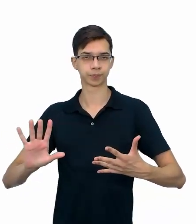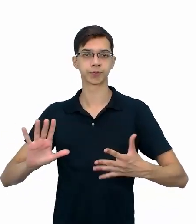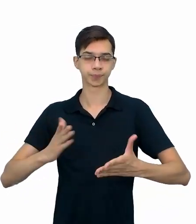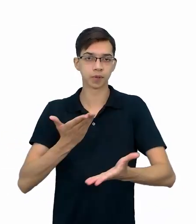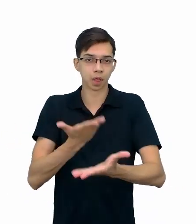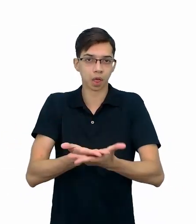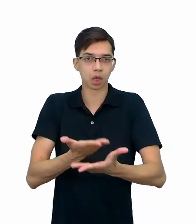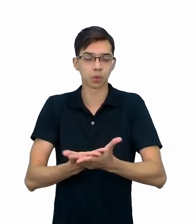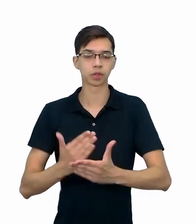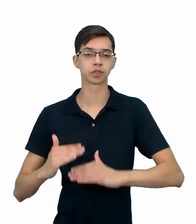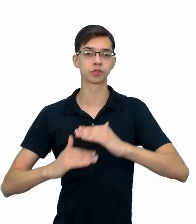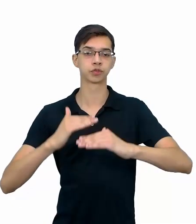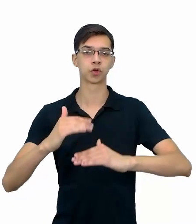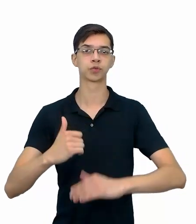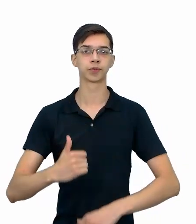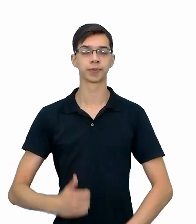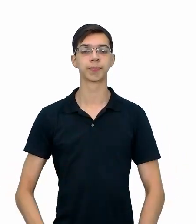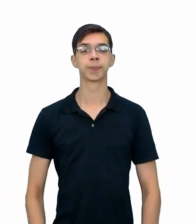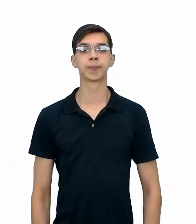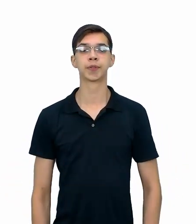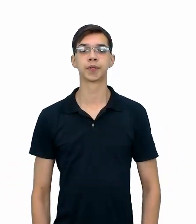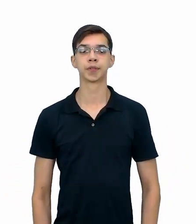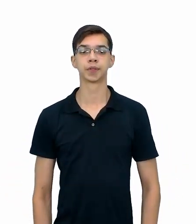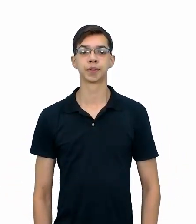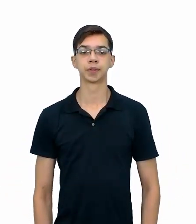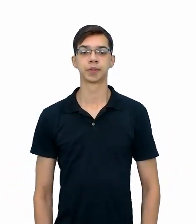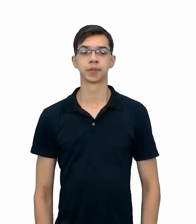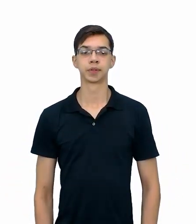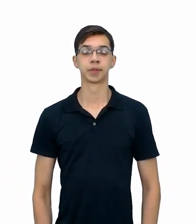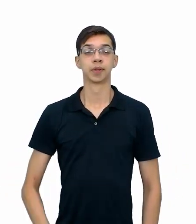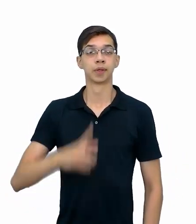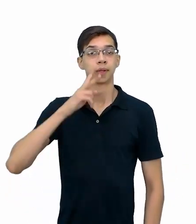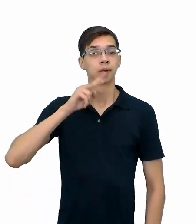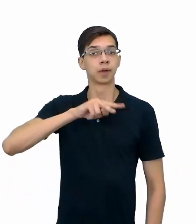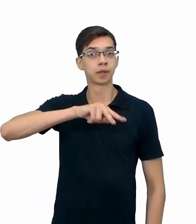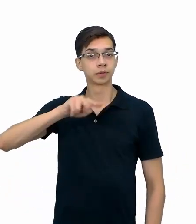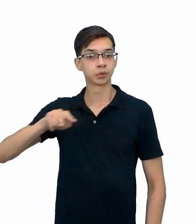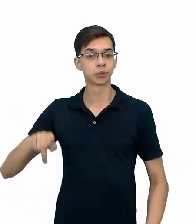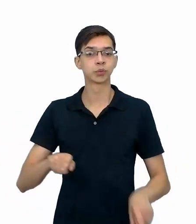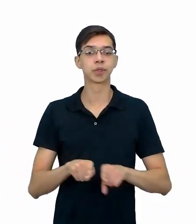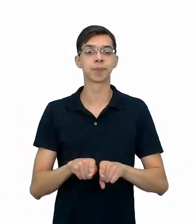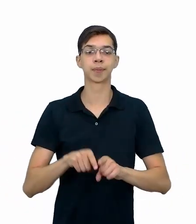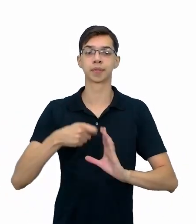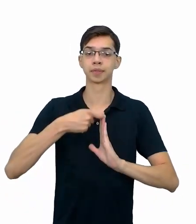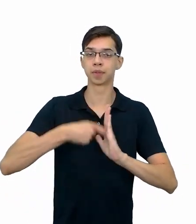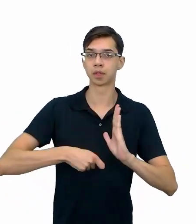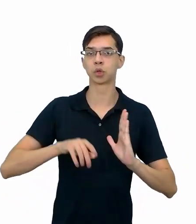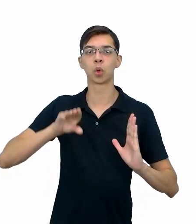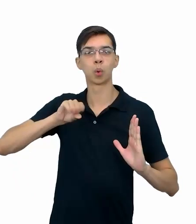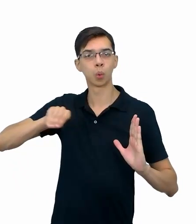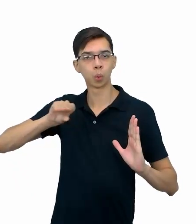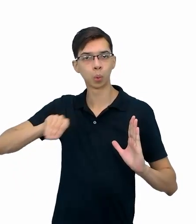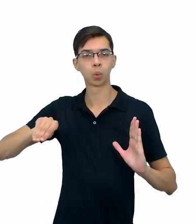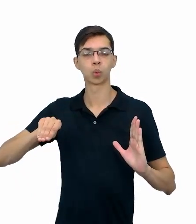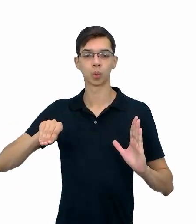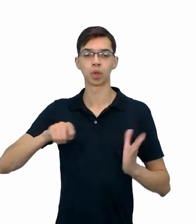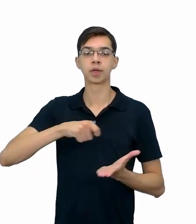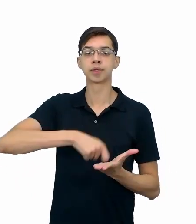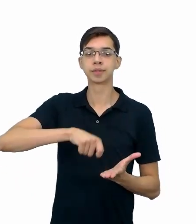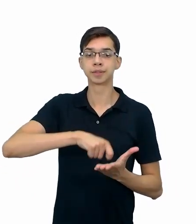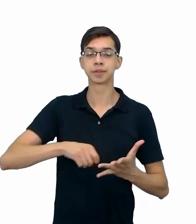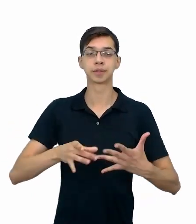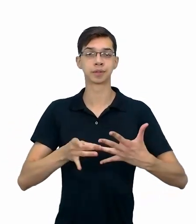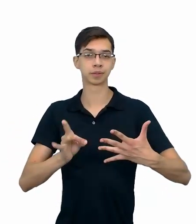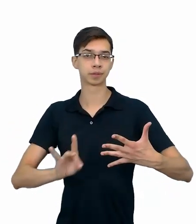tá? Promove a leitura e produção textual, orais, escrito, multissemióticos